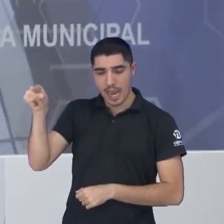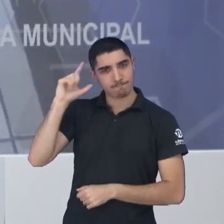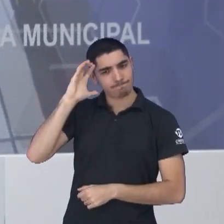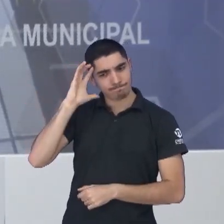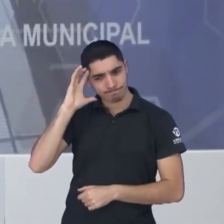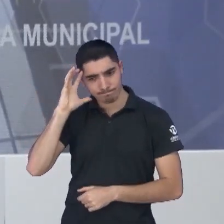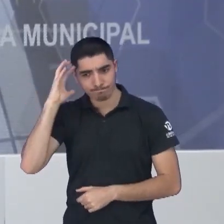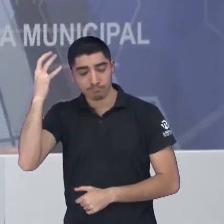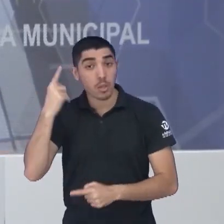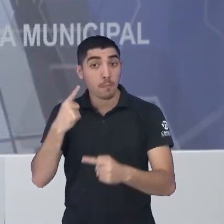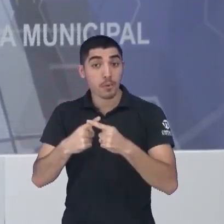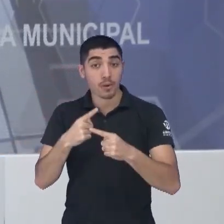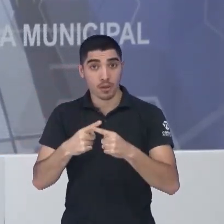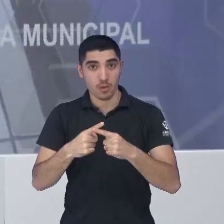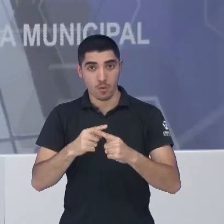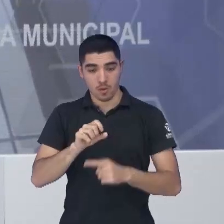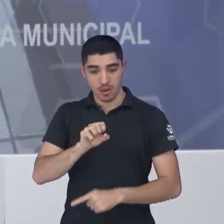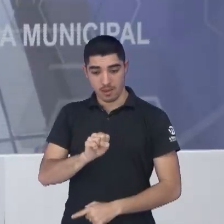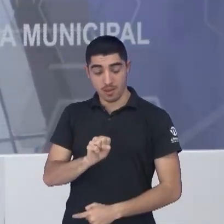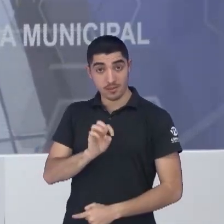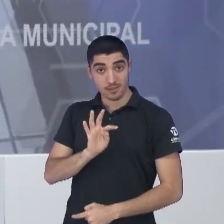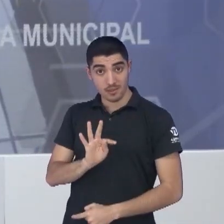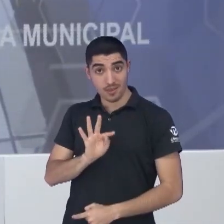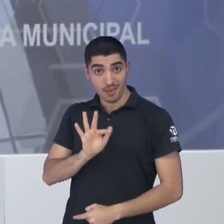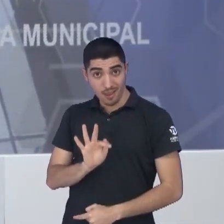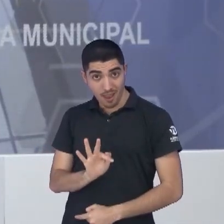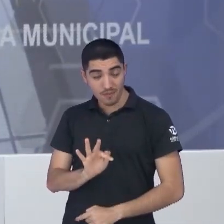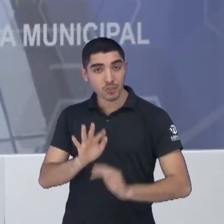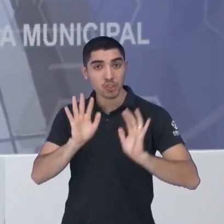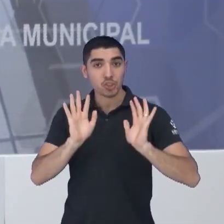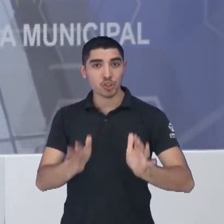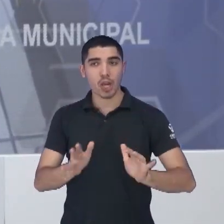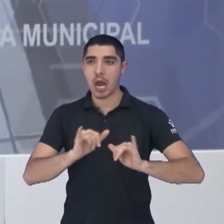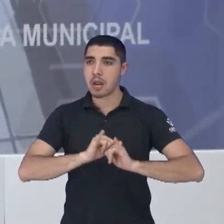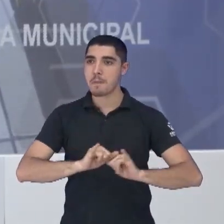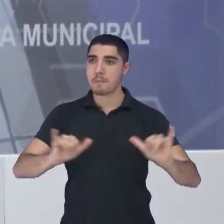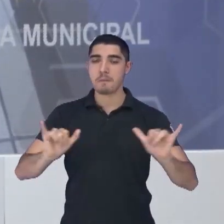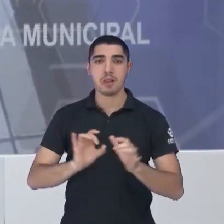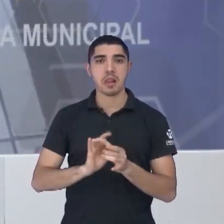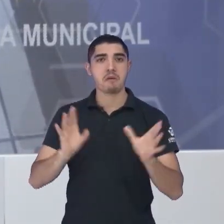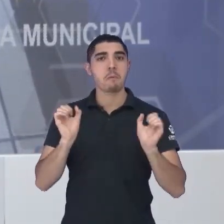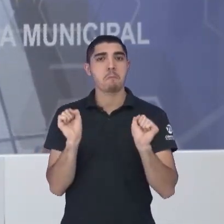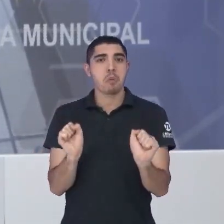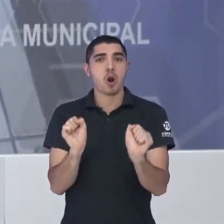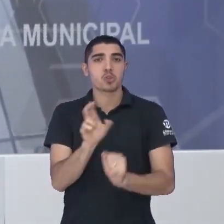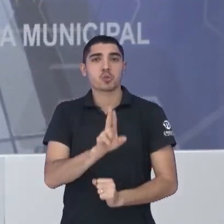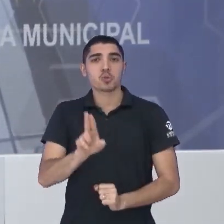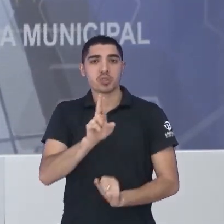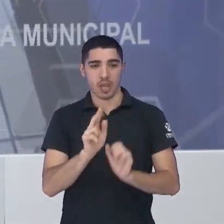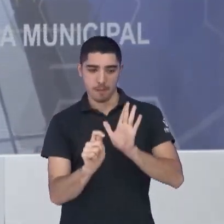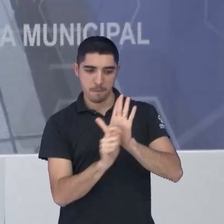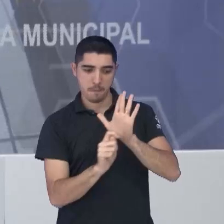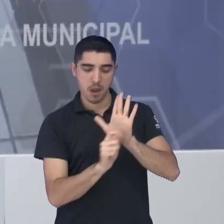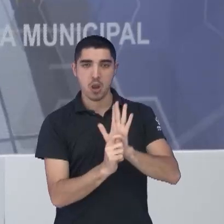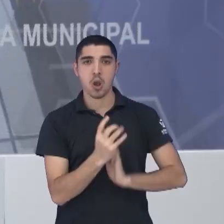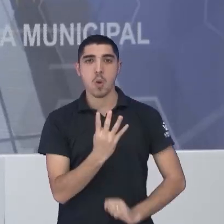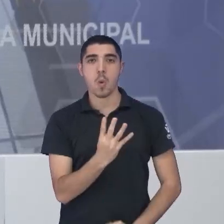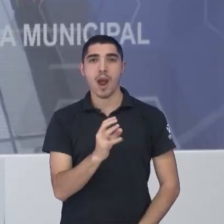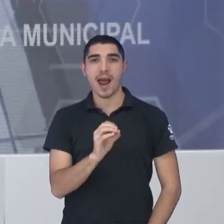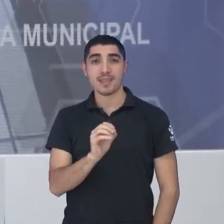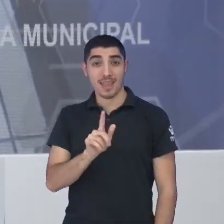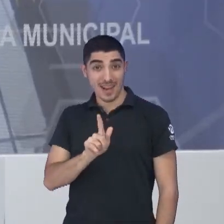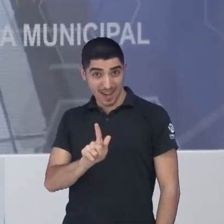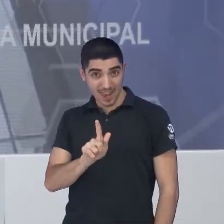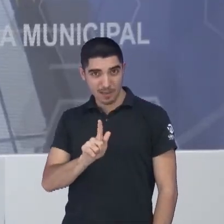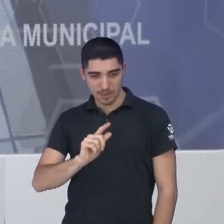pelo STF da posse de 40 gramas da maconha. Porque muitas vezes esse usuário de droga, agora